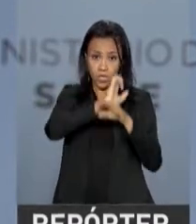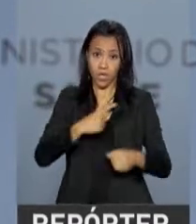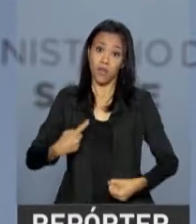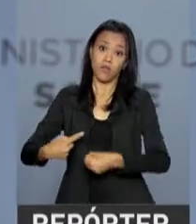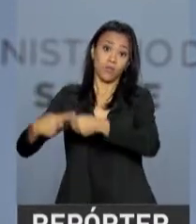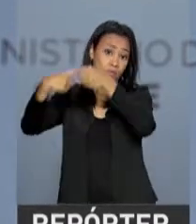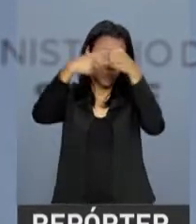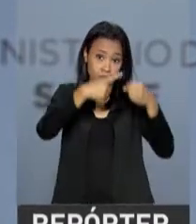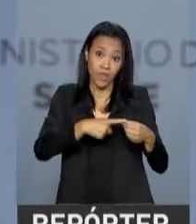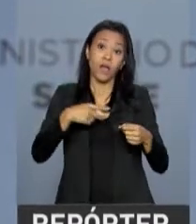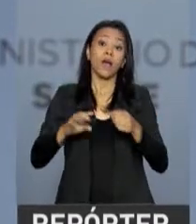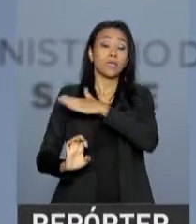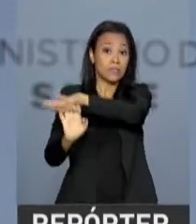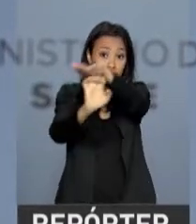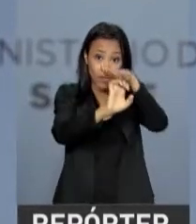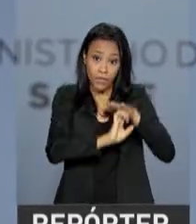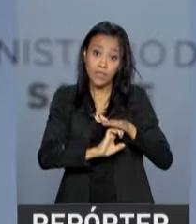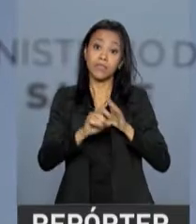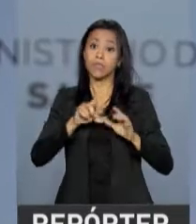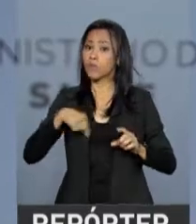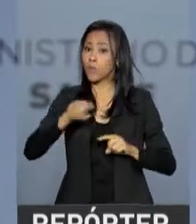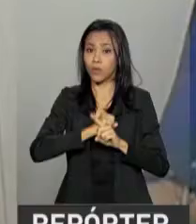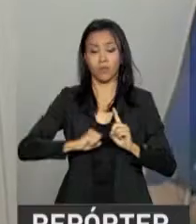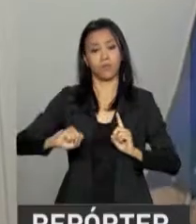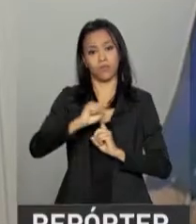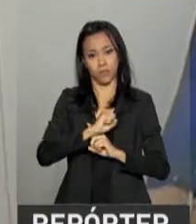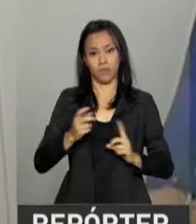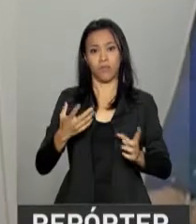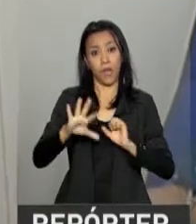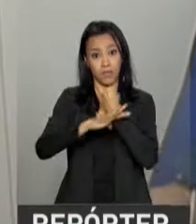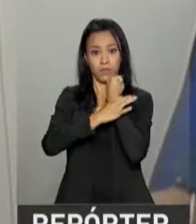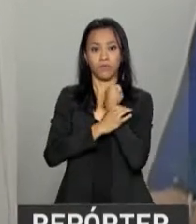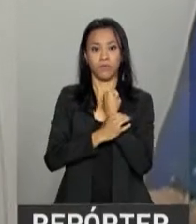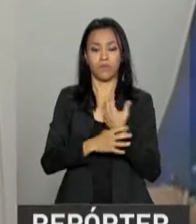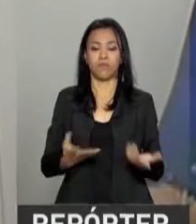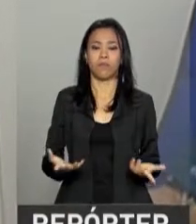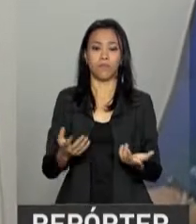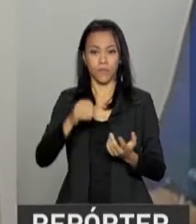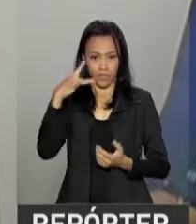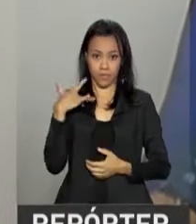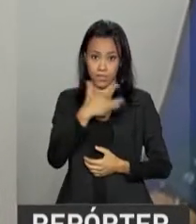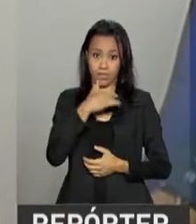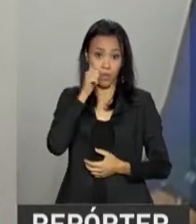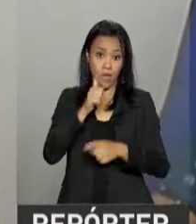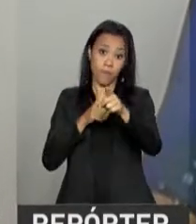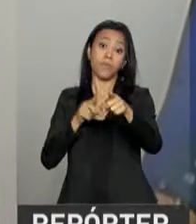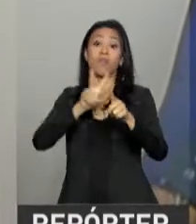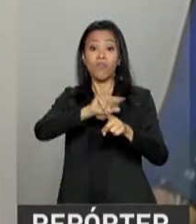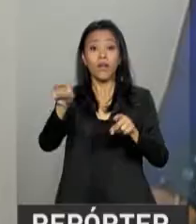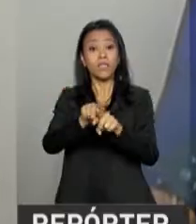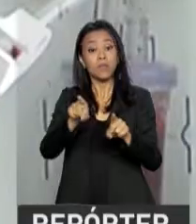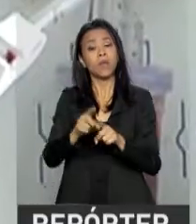privada para que nós possamos garantir a dignidade da mulher brasileira o ministério anunciou ainda que vai incorporar o procedimento de